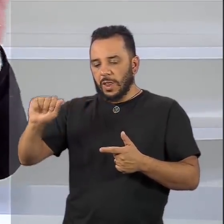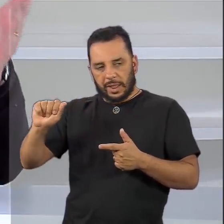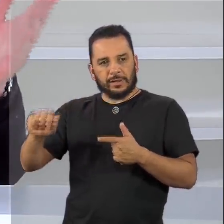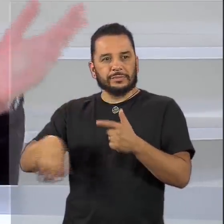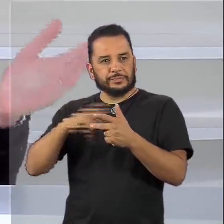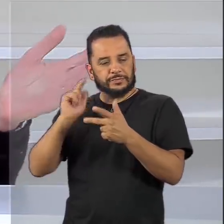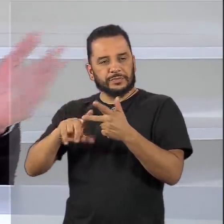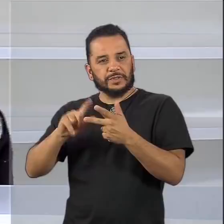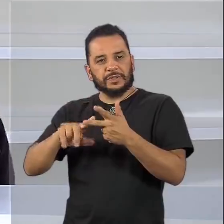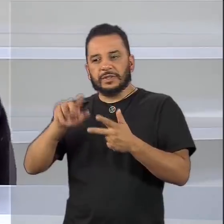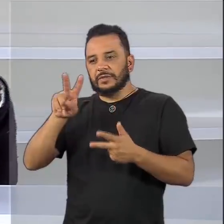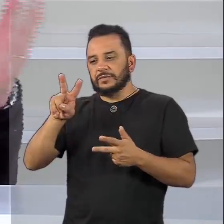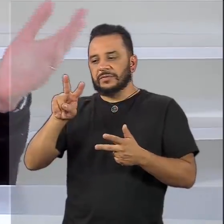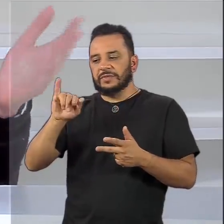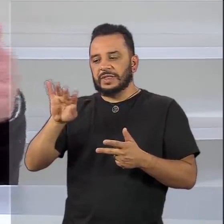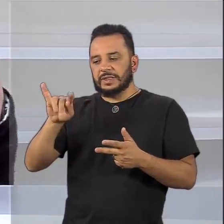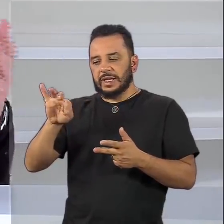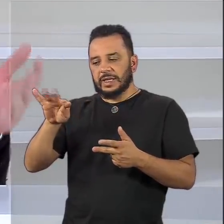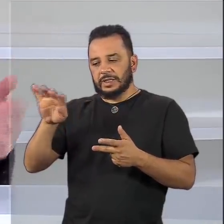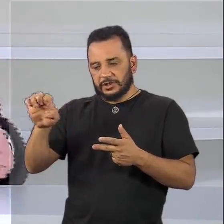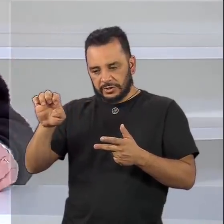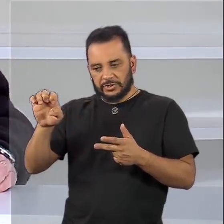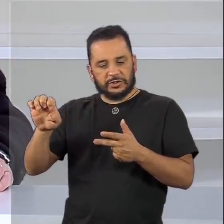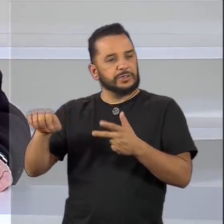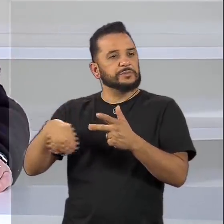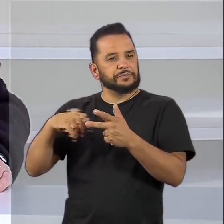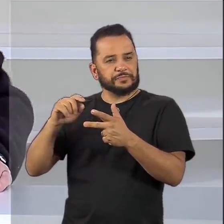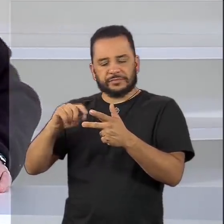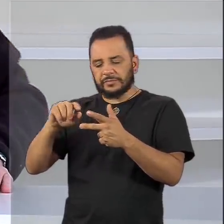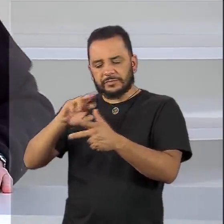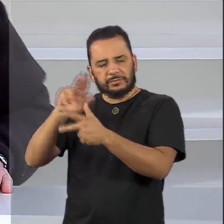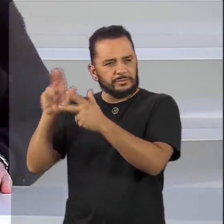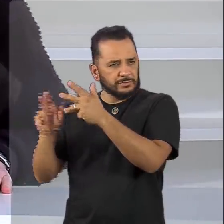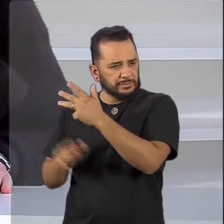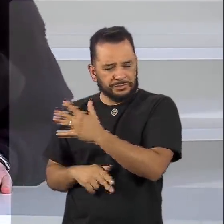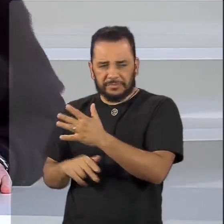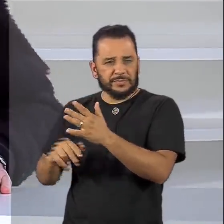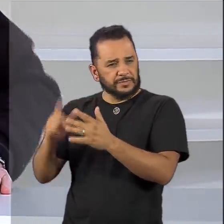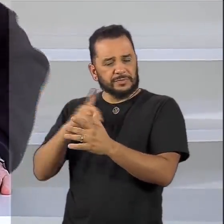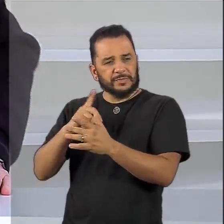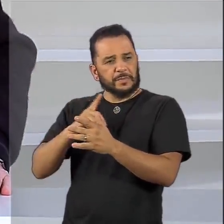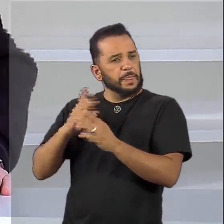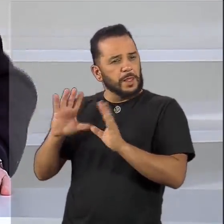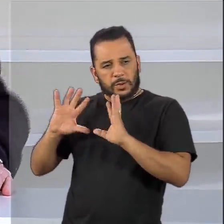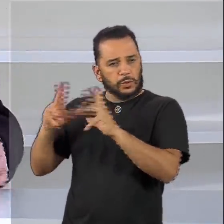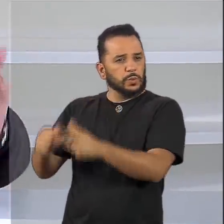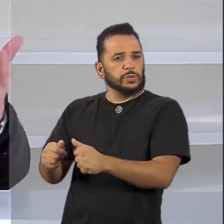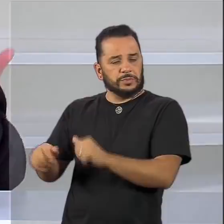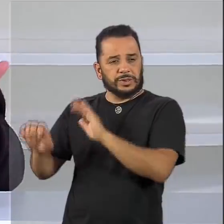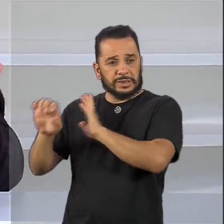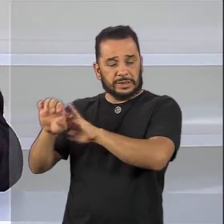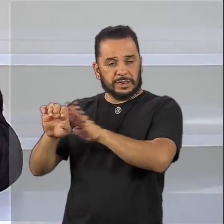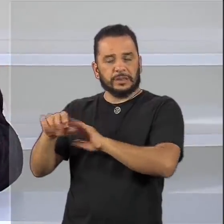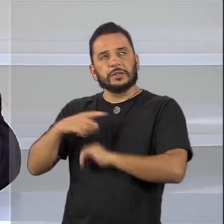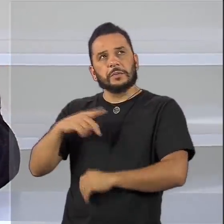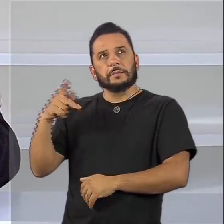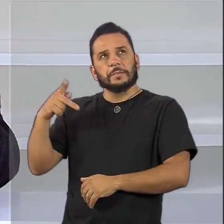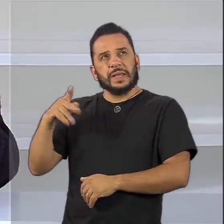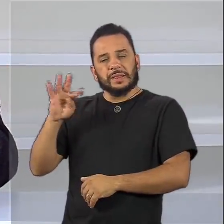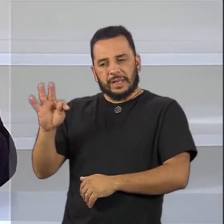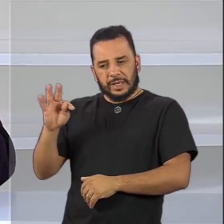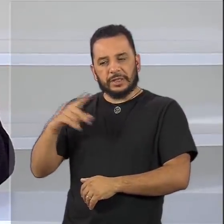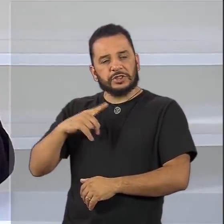estava o Vicente Fox, por exemplo, que era do Partido Conservador Mexicano, acabou sendo presidente depois. Nada de esquerda. E aí, do PT, estava o Lula, o